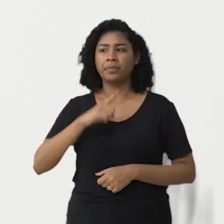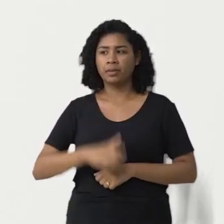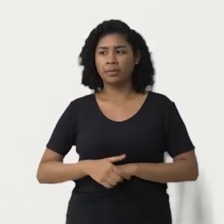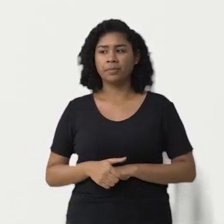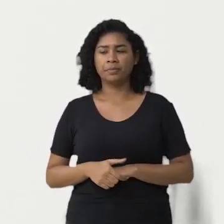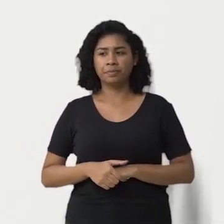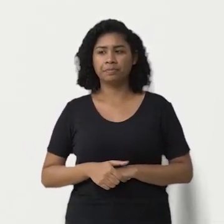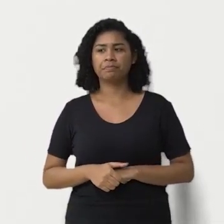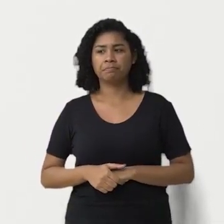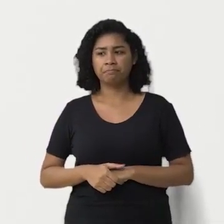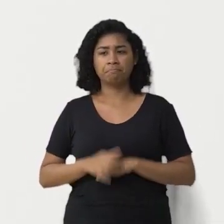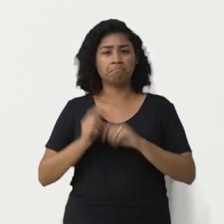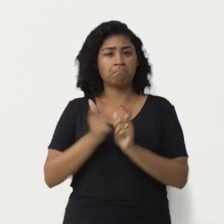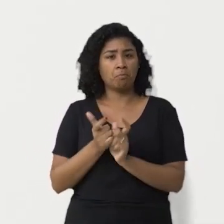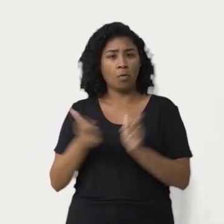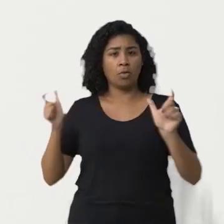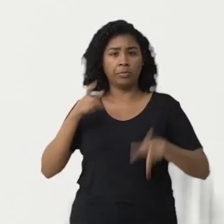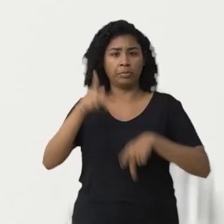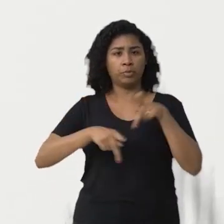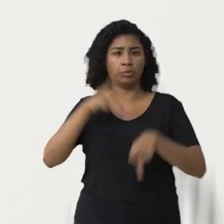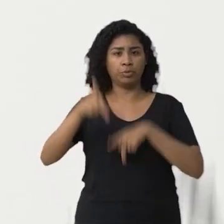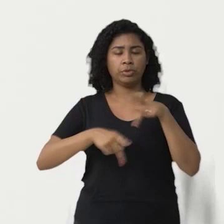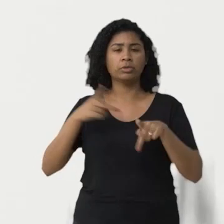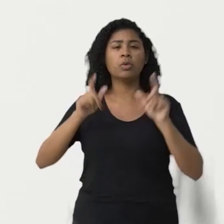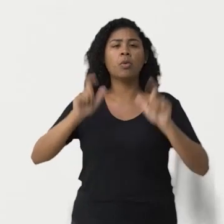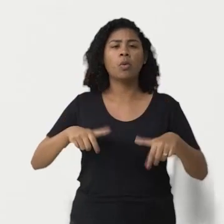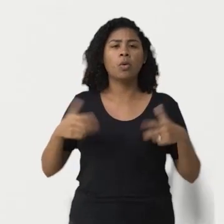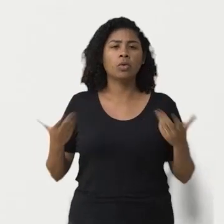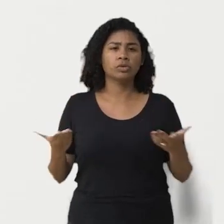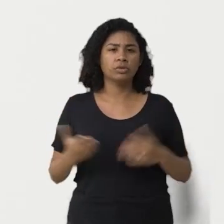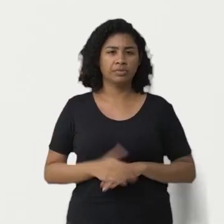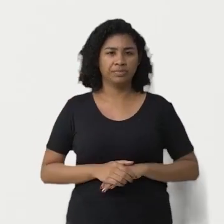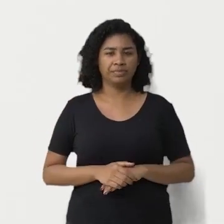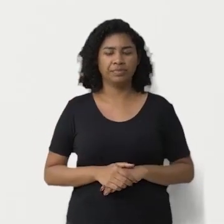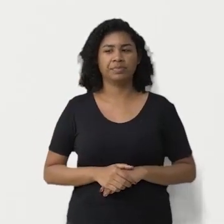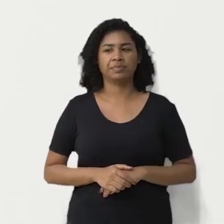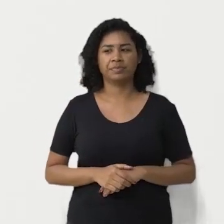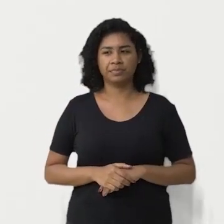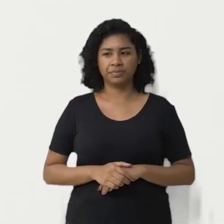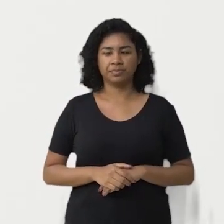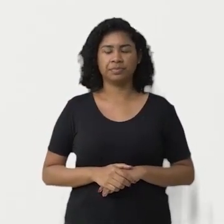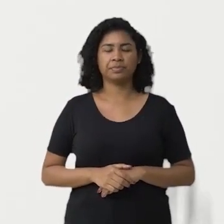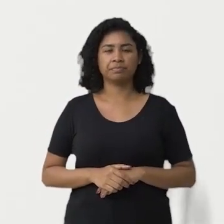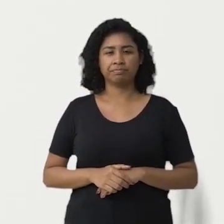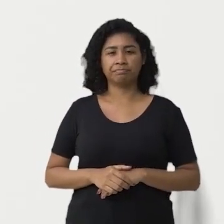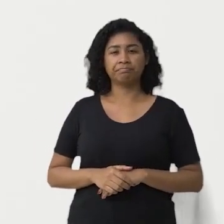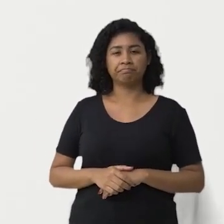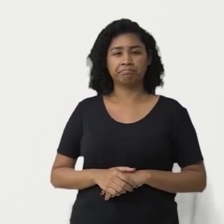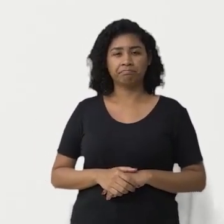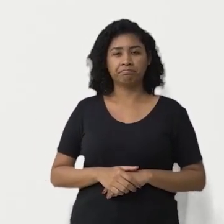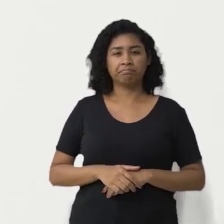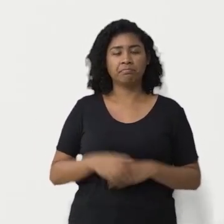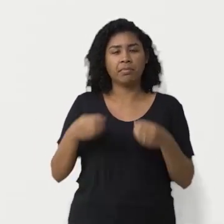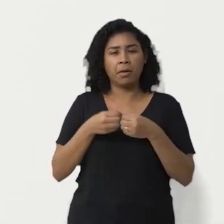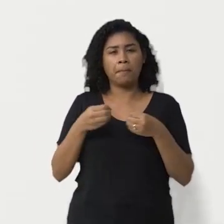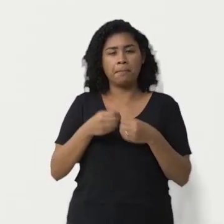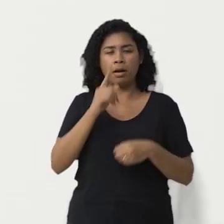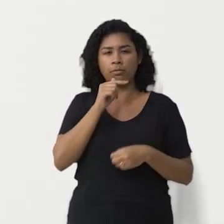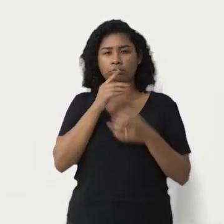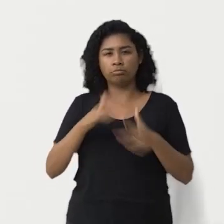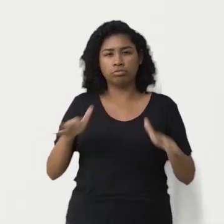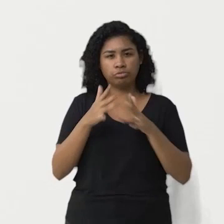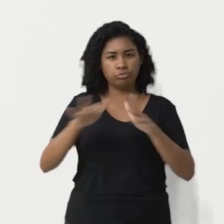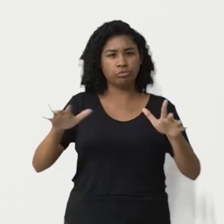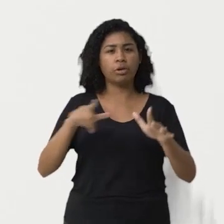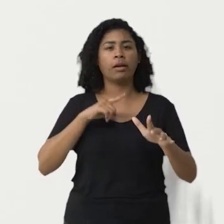uma grande densidade demográfica, principalmente onde, gente? Na parte litorânea, que pega